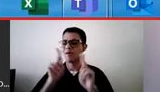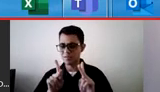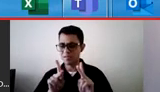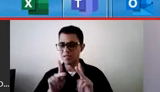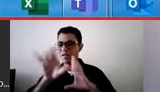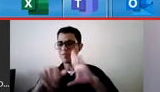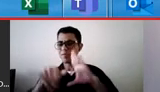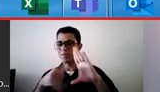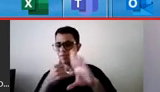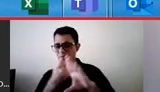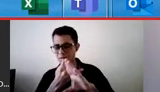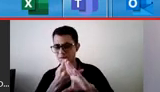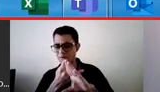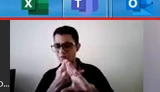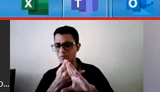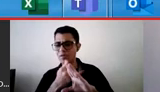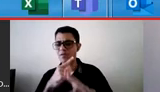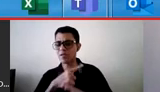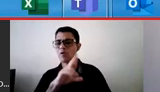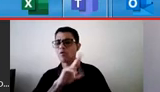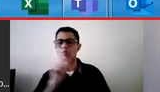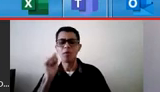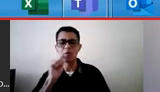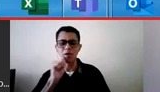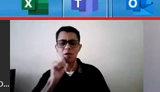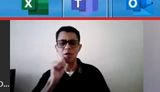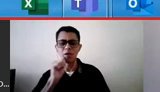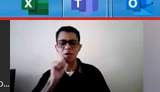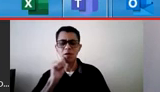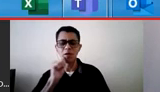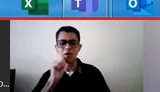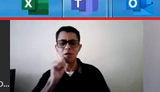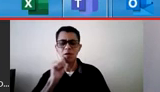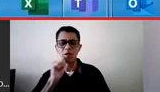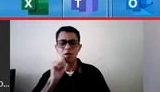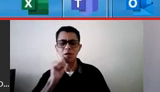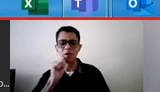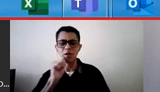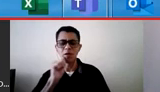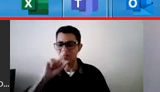é Camila Zen. Camila Zen. É uma meditação, assim, ela tem uma